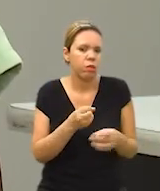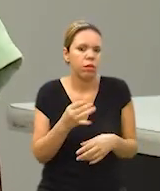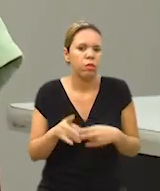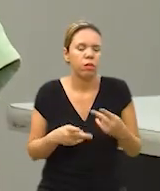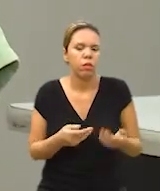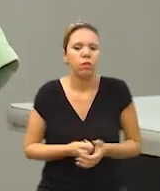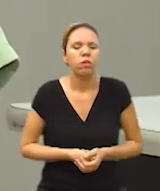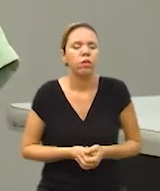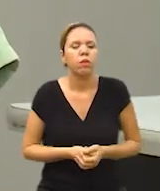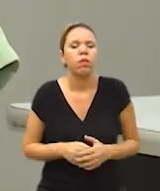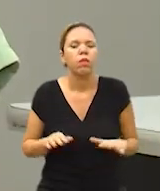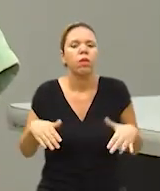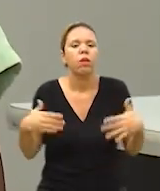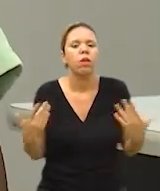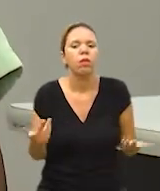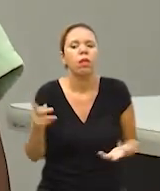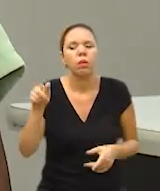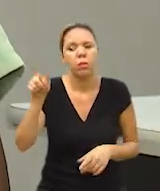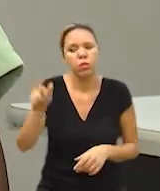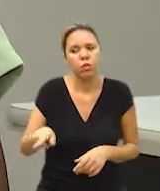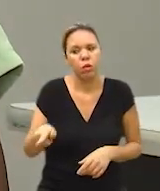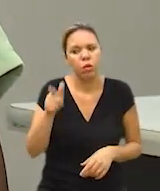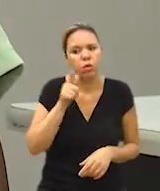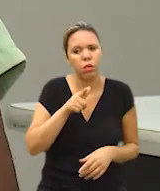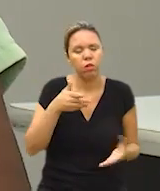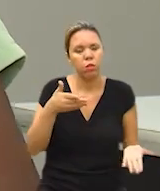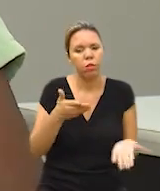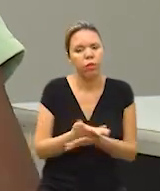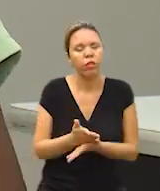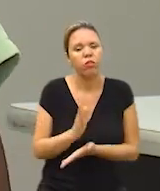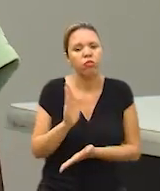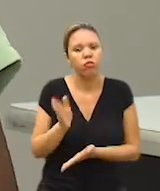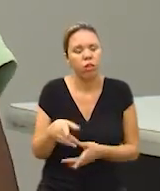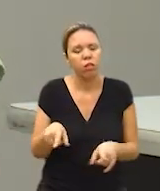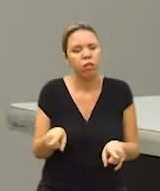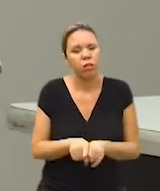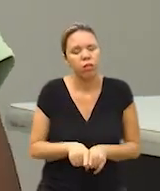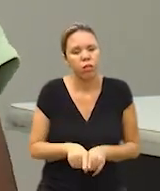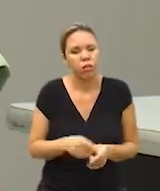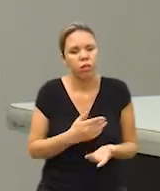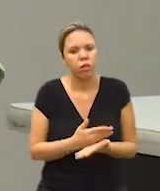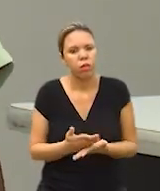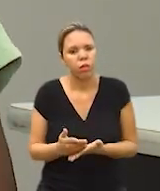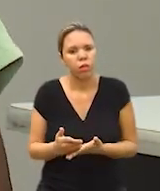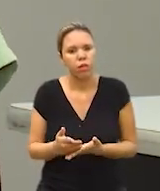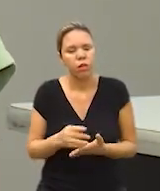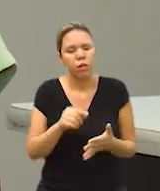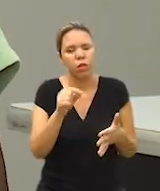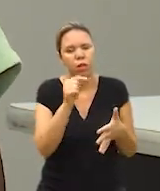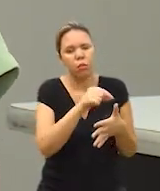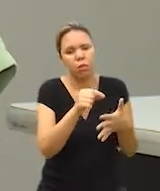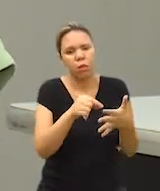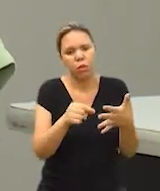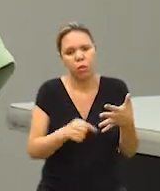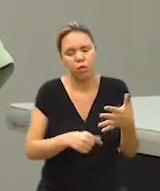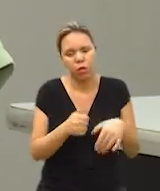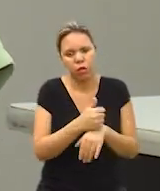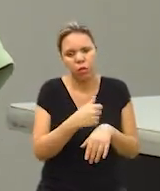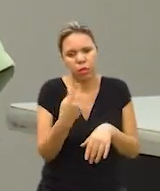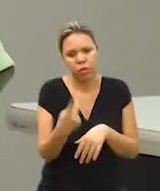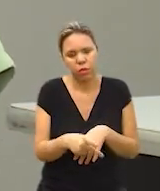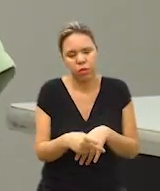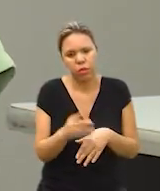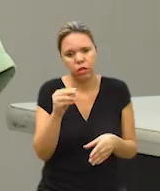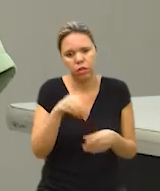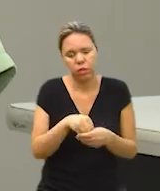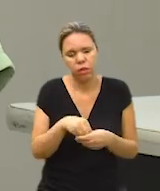demanda, né? E quando a pessoa consegue ser aprovada, ela já começa ali a traçar a carreira dela dentro